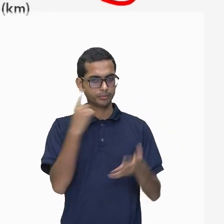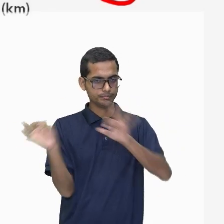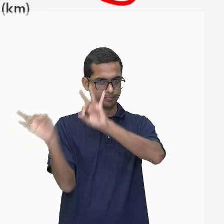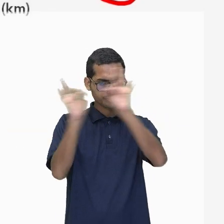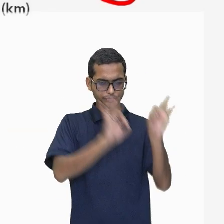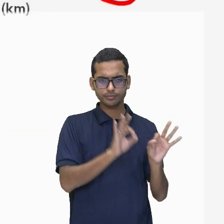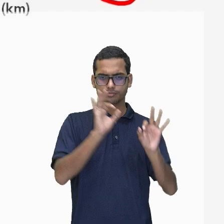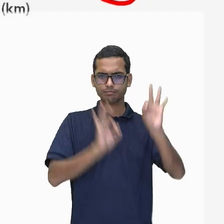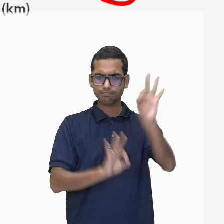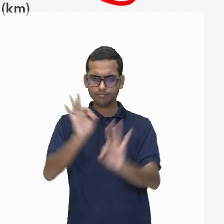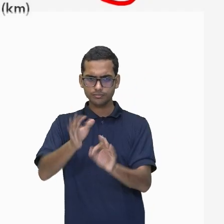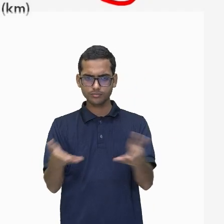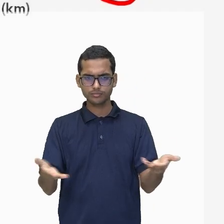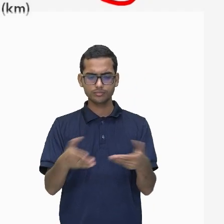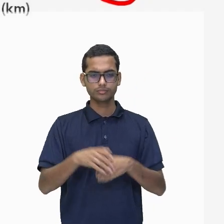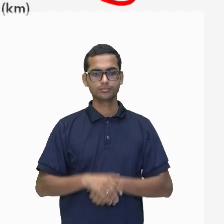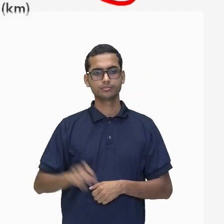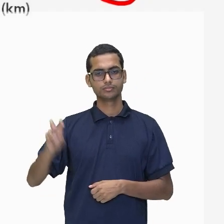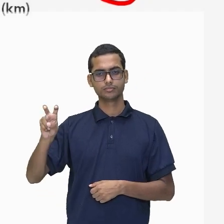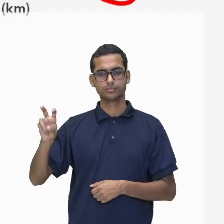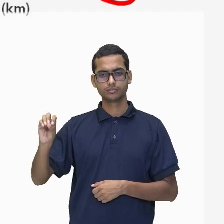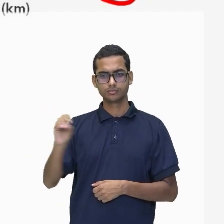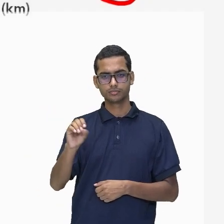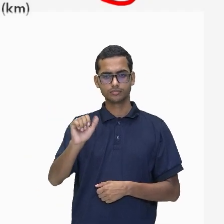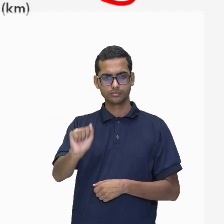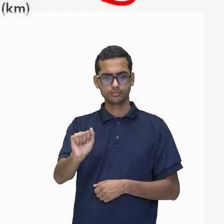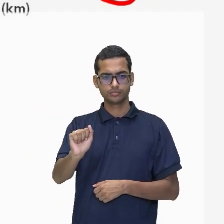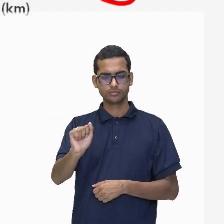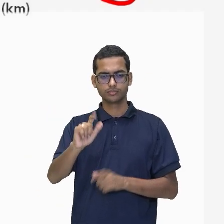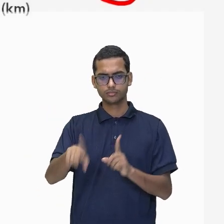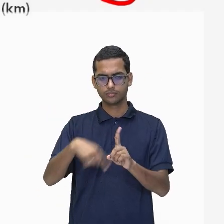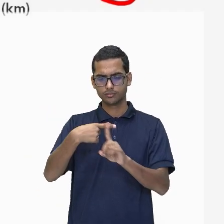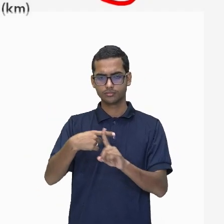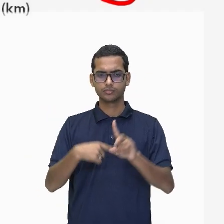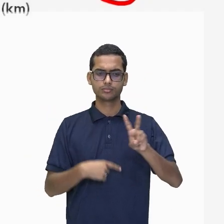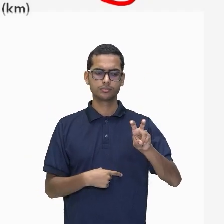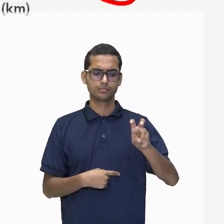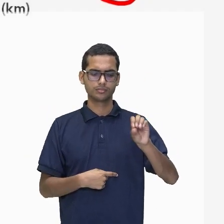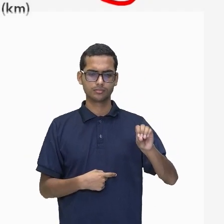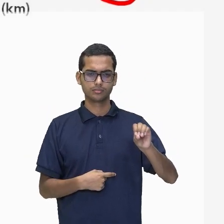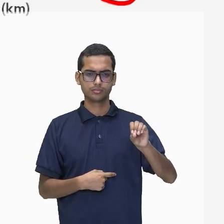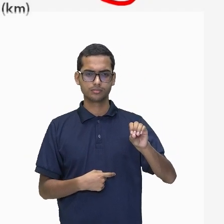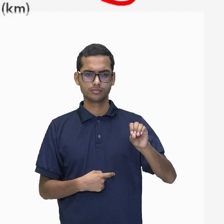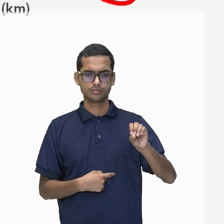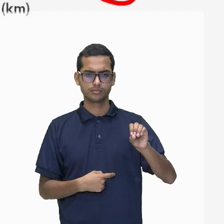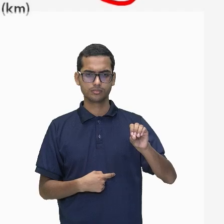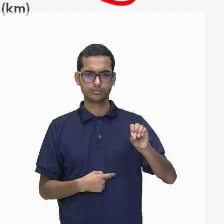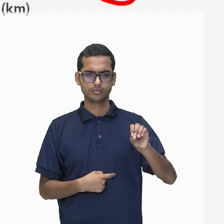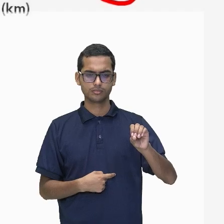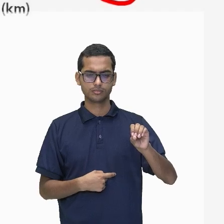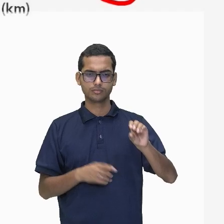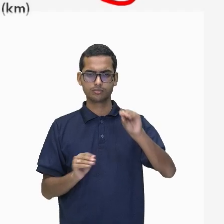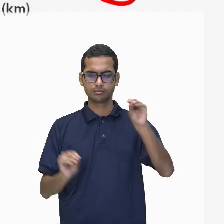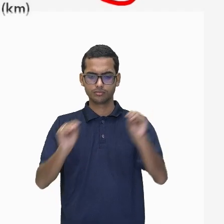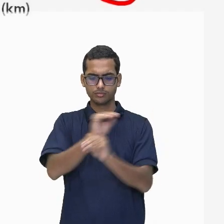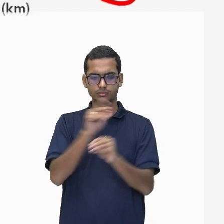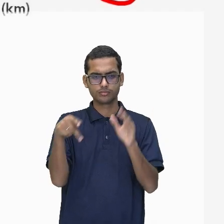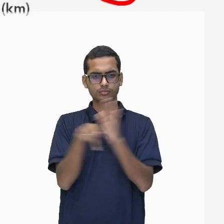isso? 500A mais 50 vai para lá o quê? Menos